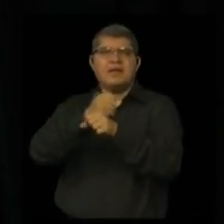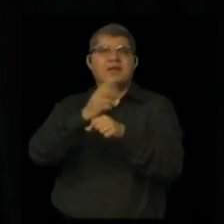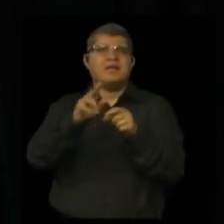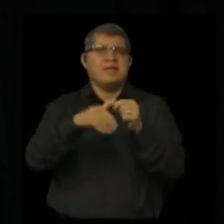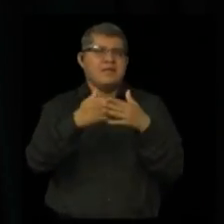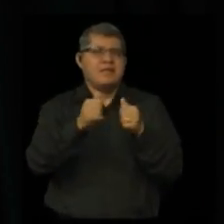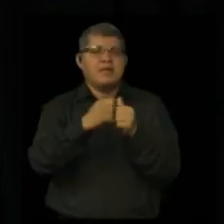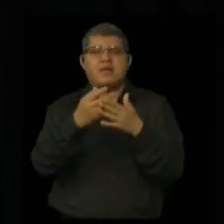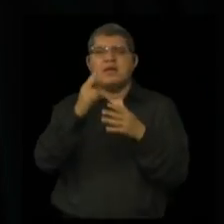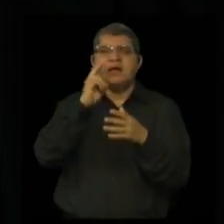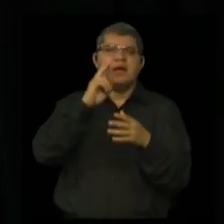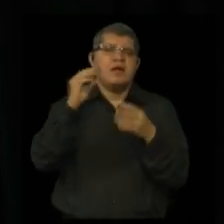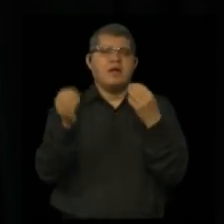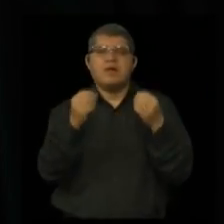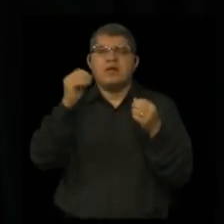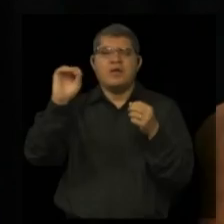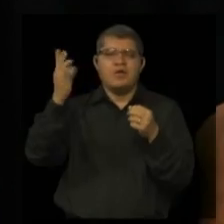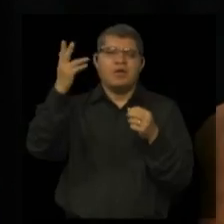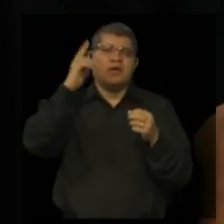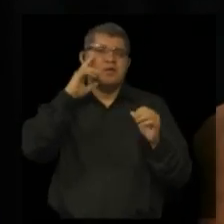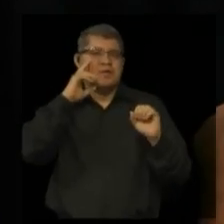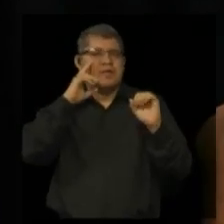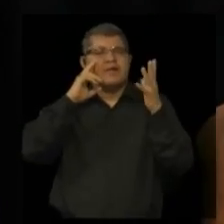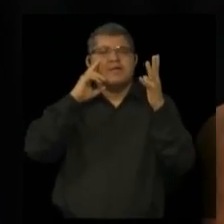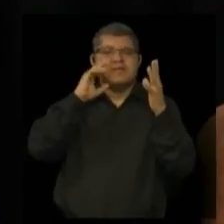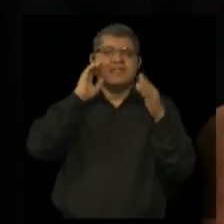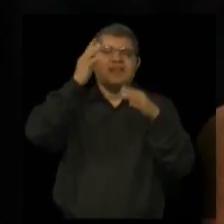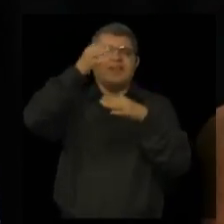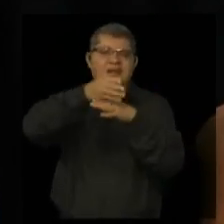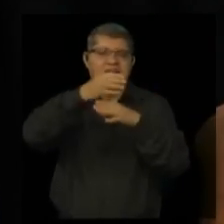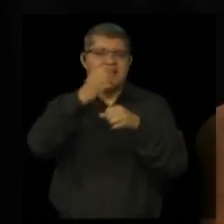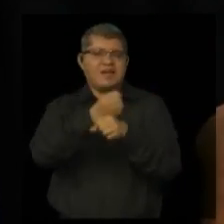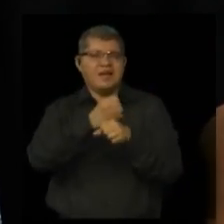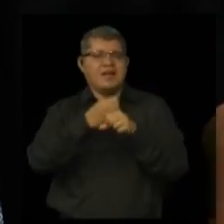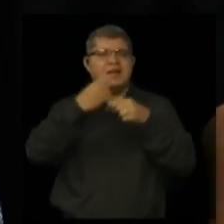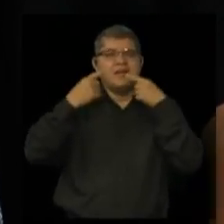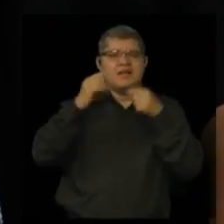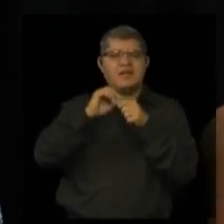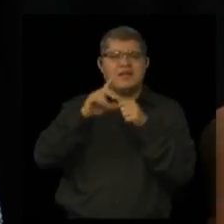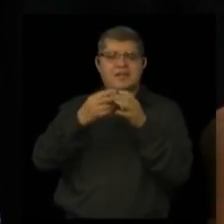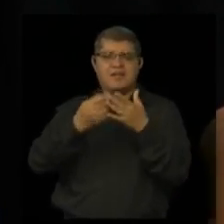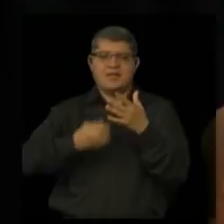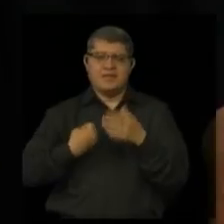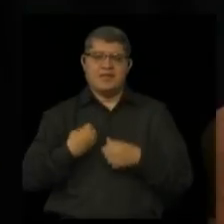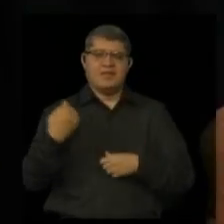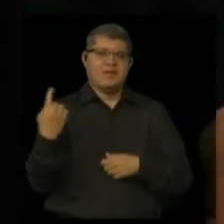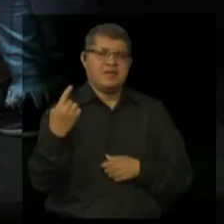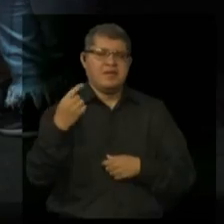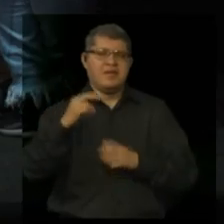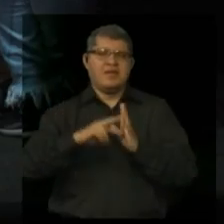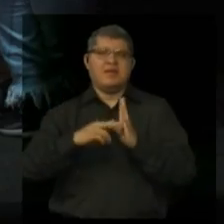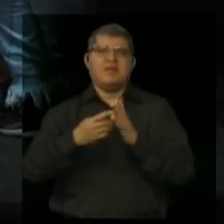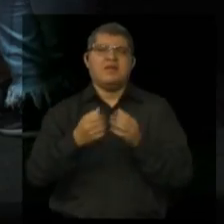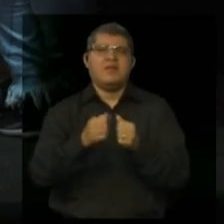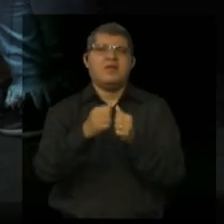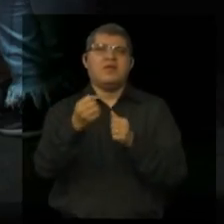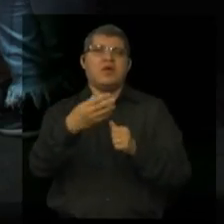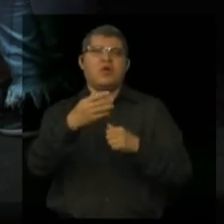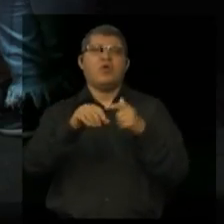cinema. Como foi a aventura de se lançar nesse abismo da produção musical, como você mesmo define nessa